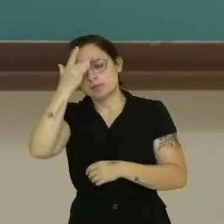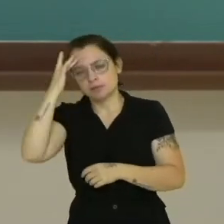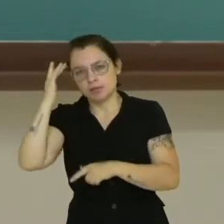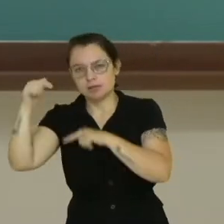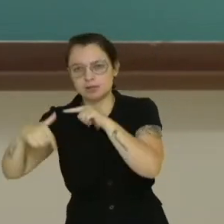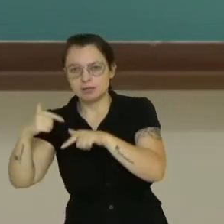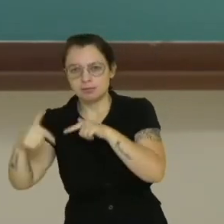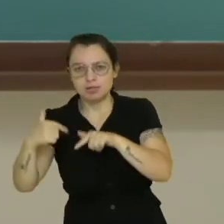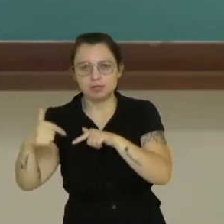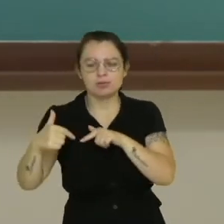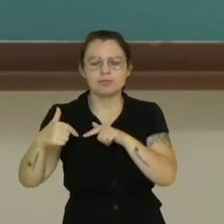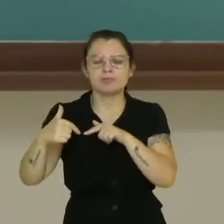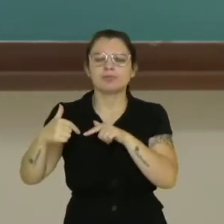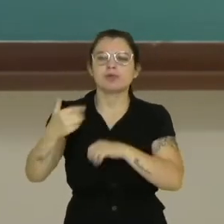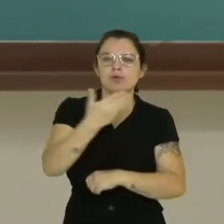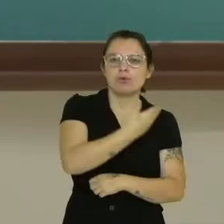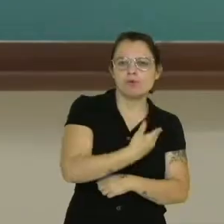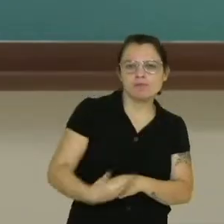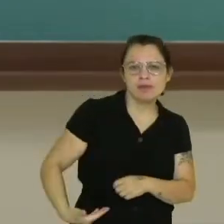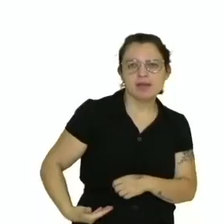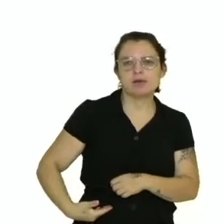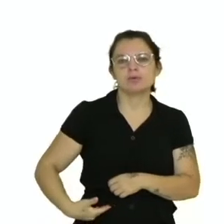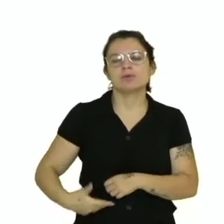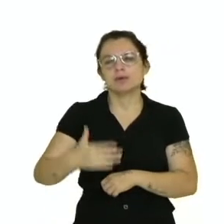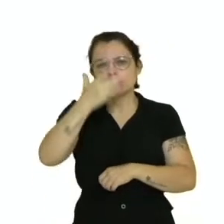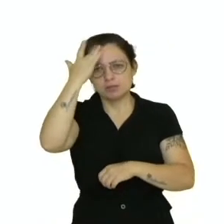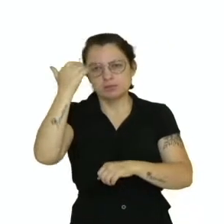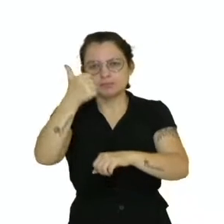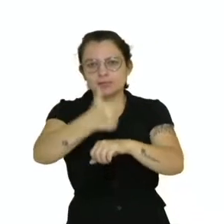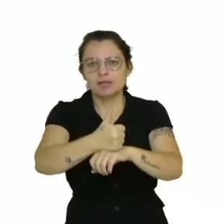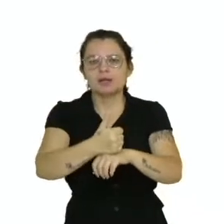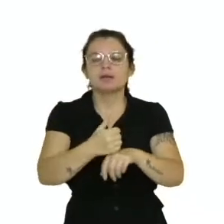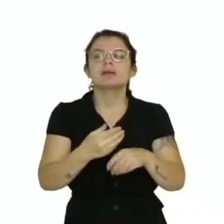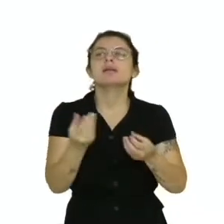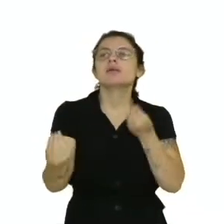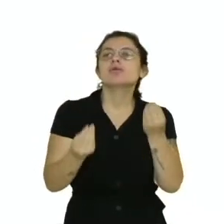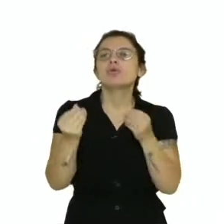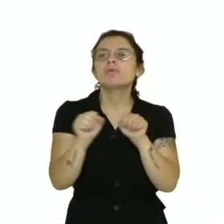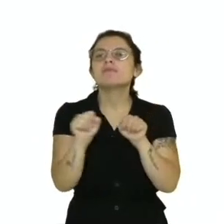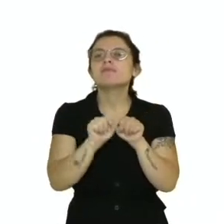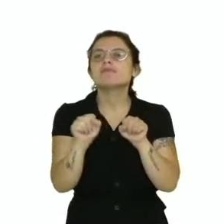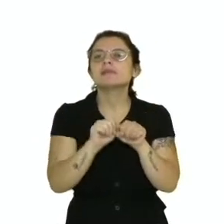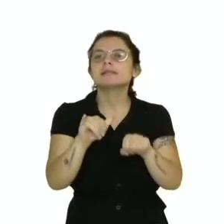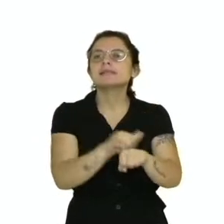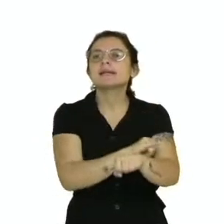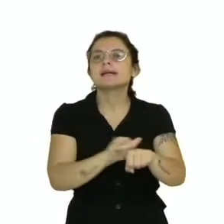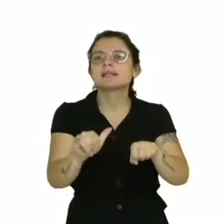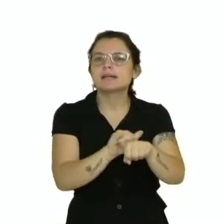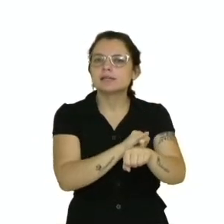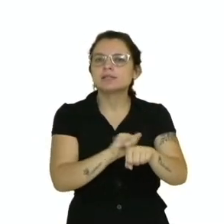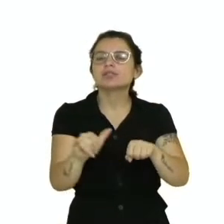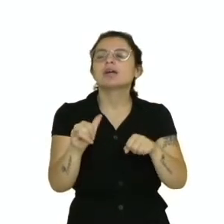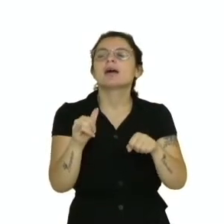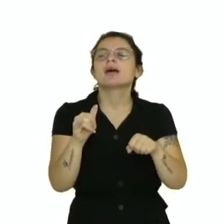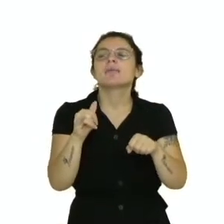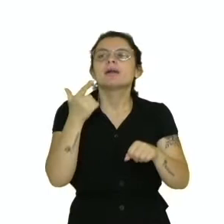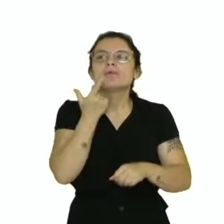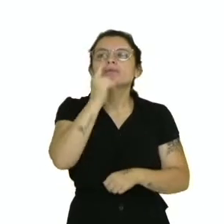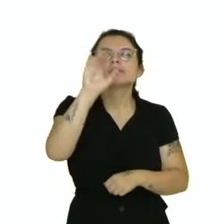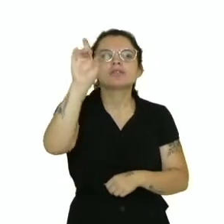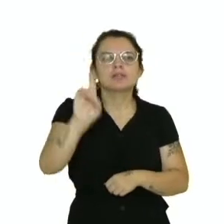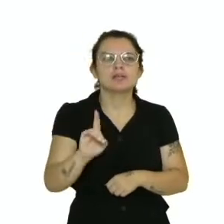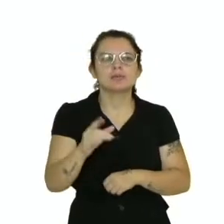e o governo do outro lado. Quais foram as estratégias aí utilizadas pelos trabalhadores para conseguir esses